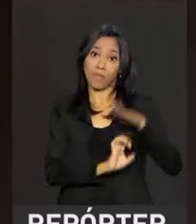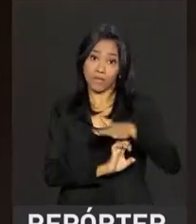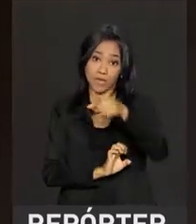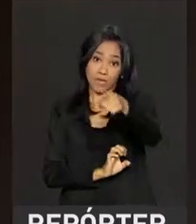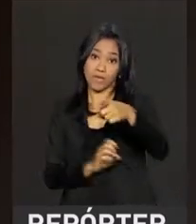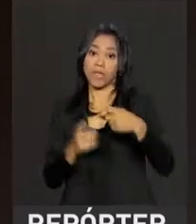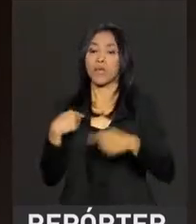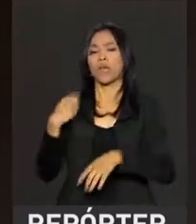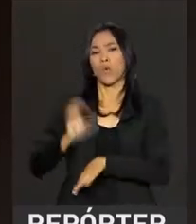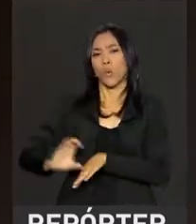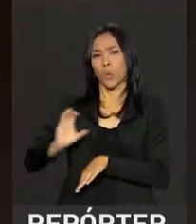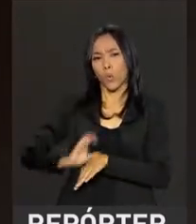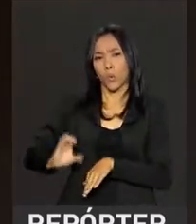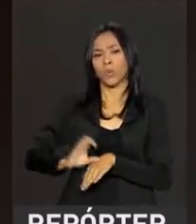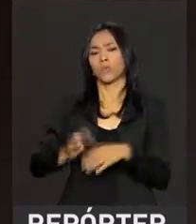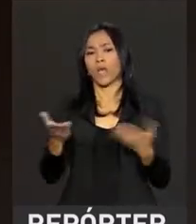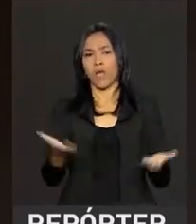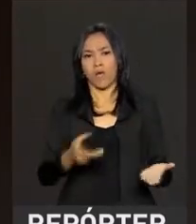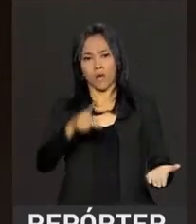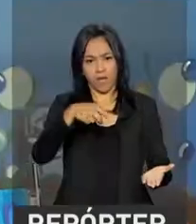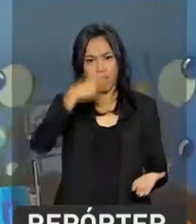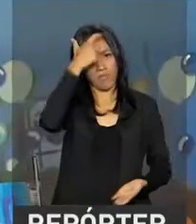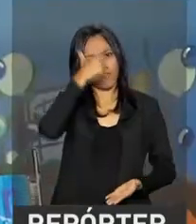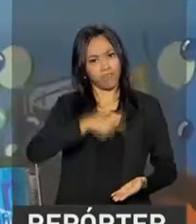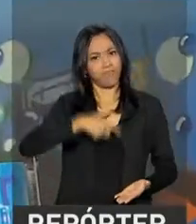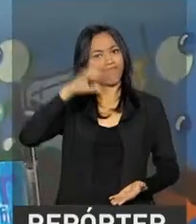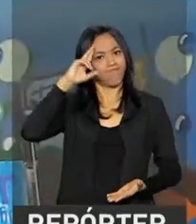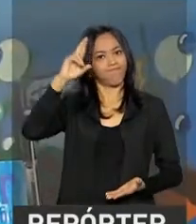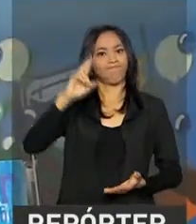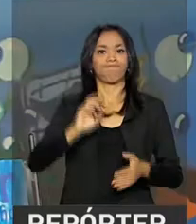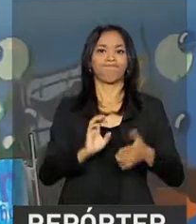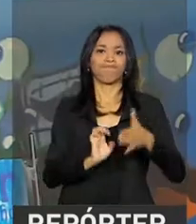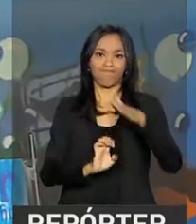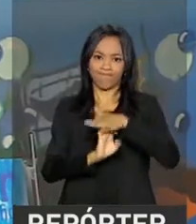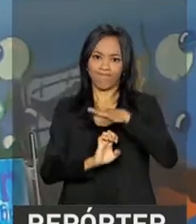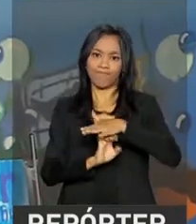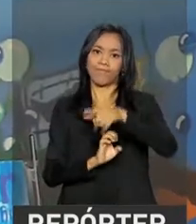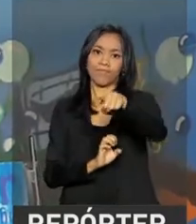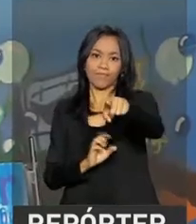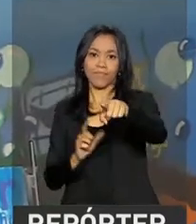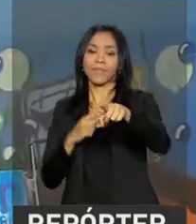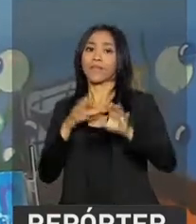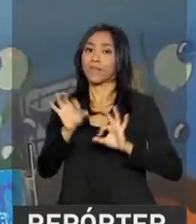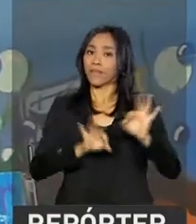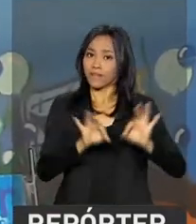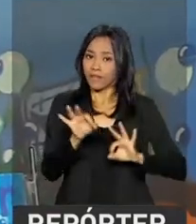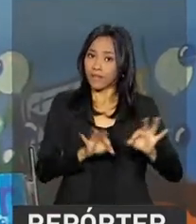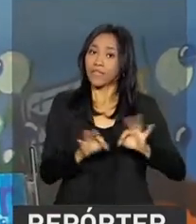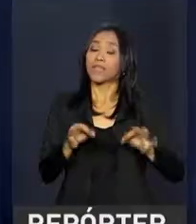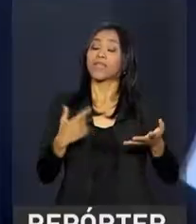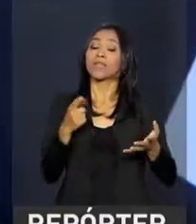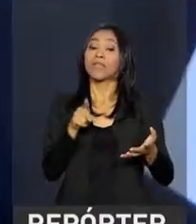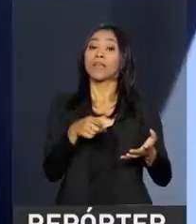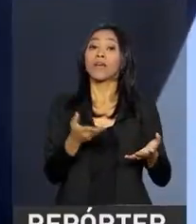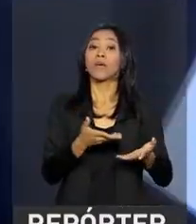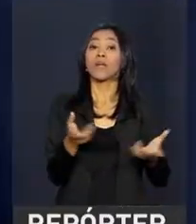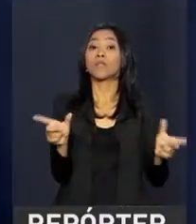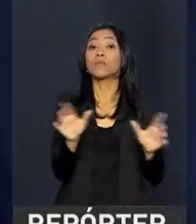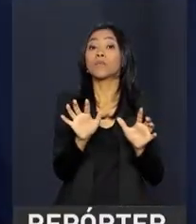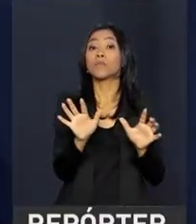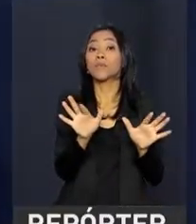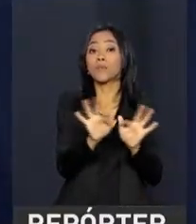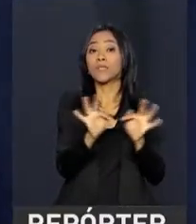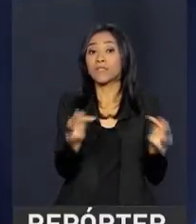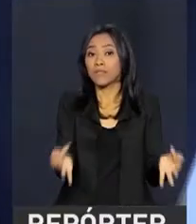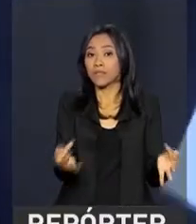fez cursos, virou microempreendedora individual e se inscreveu no Simples Nacional, regime de tributação que unifica 8 impostos para